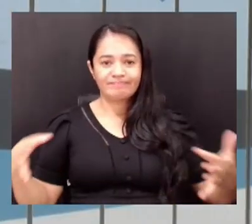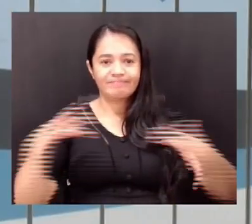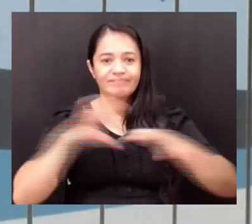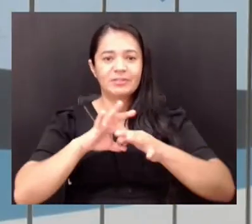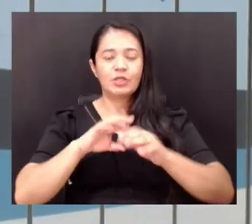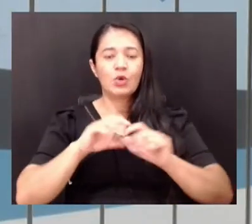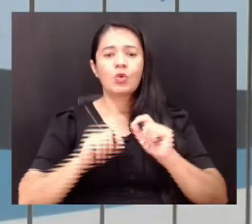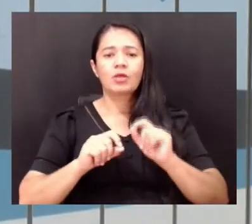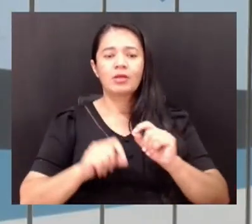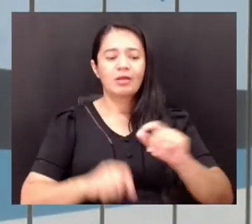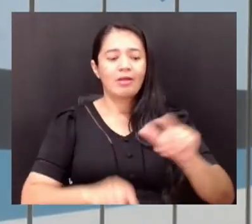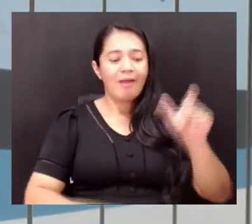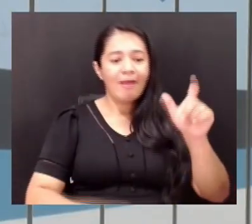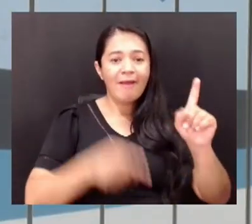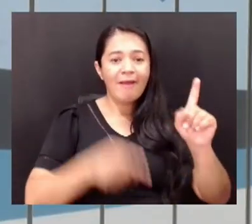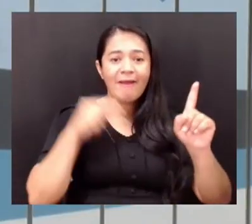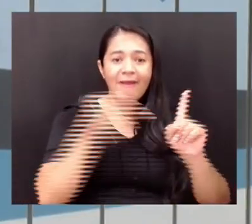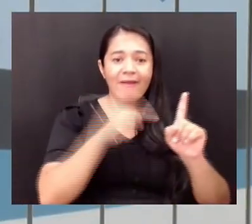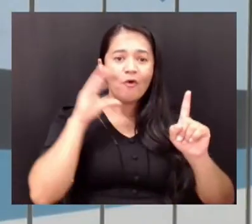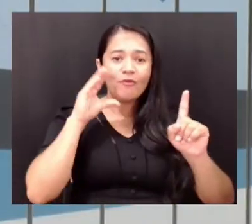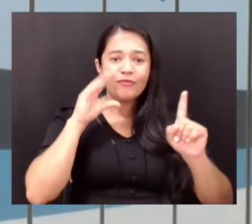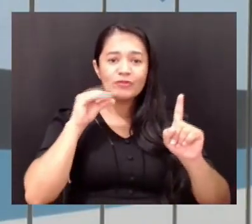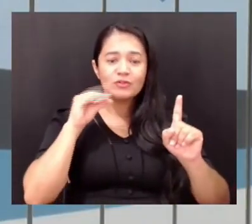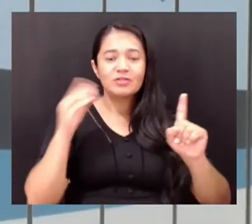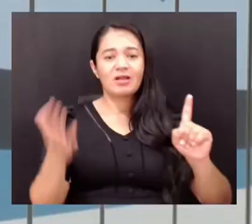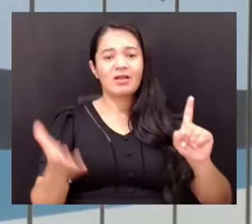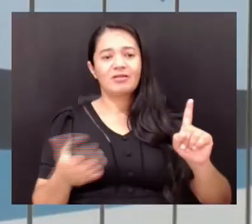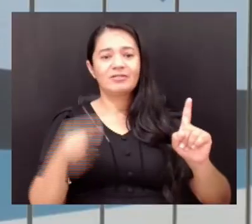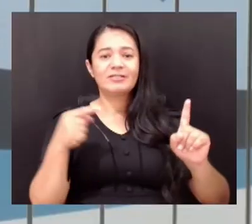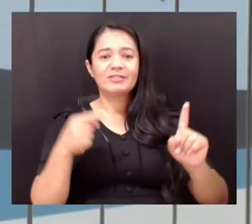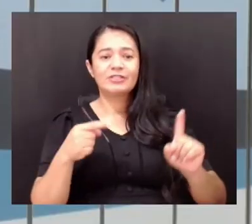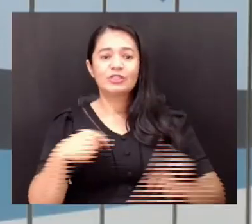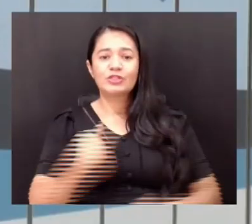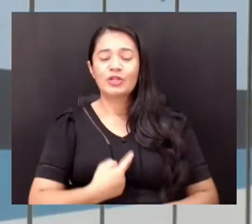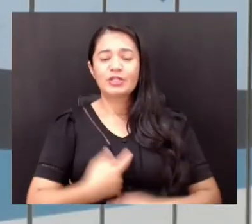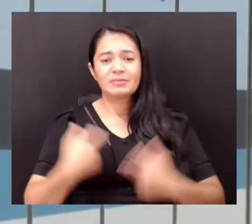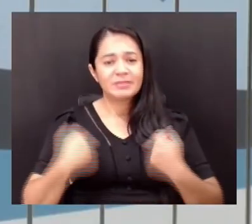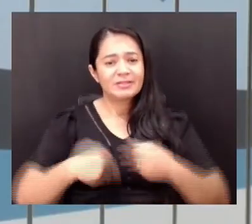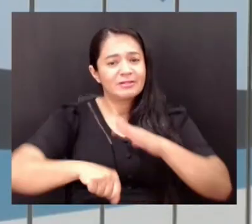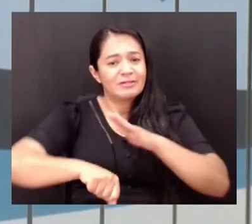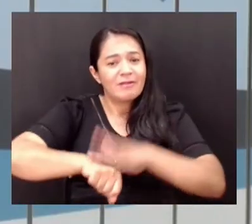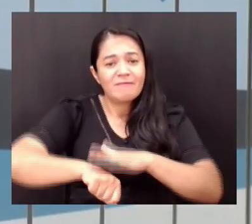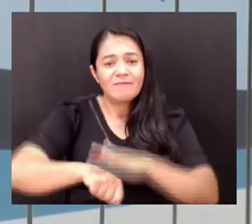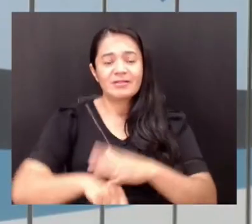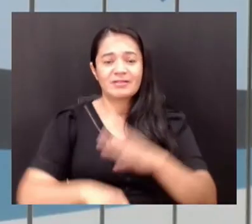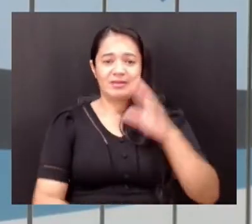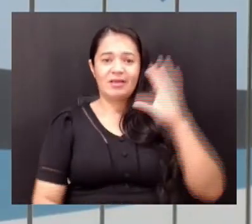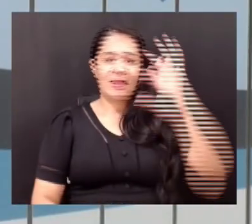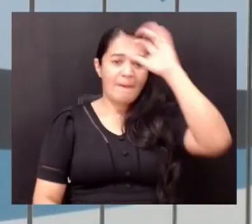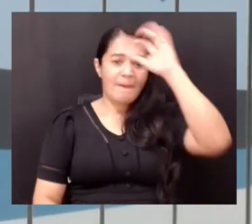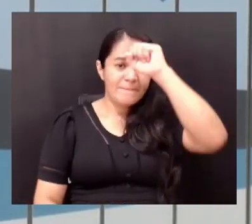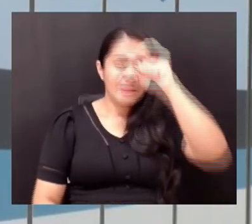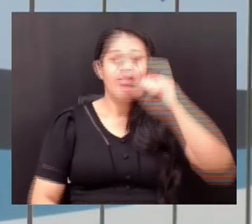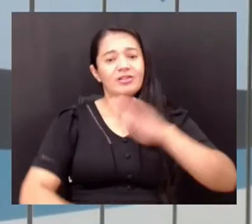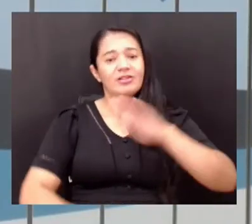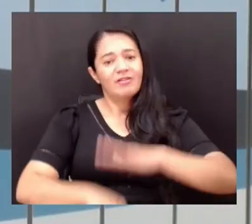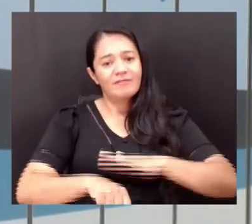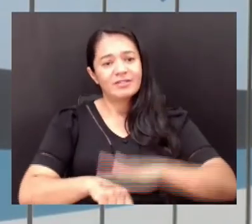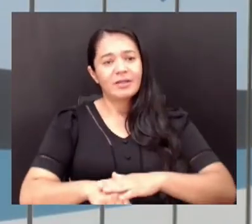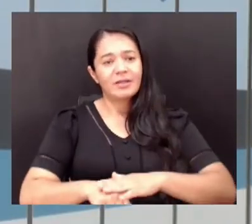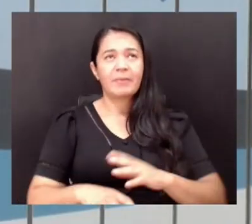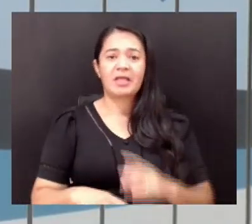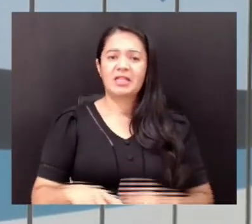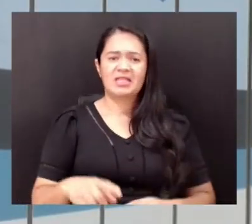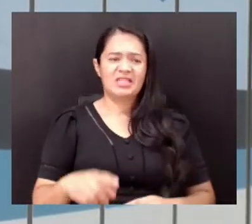voz do trabalhador. Isso é uma coisa que a gente precisa aprender a fazer. Sem dúvida. A gente às vezes relaciona: não, eu não vou trazer por